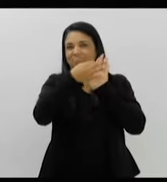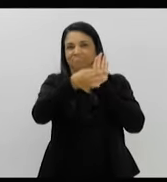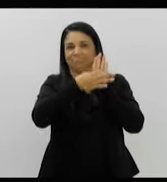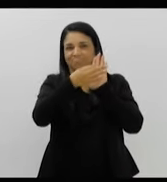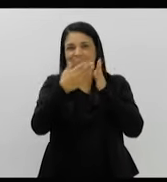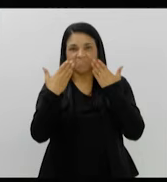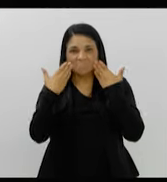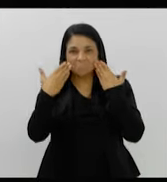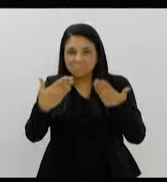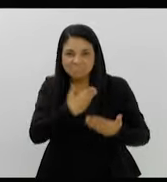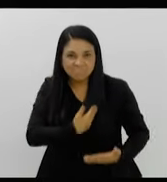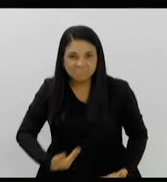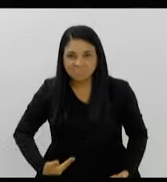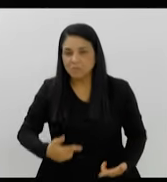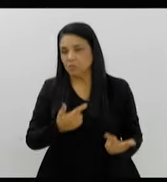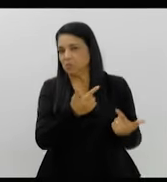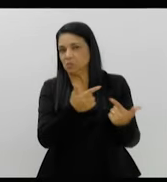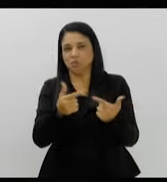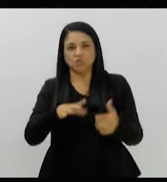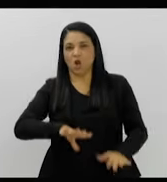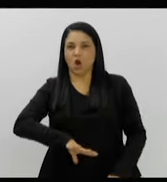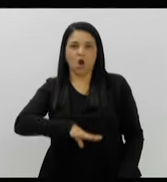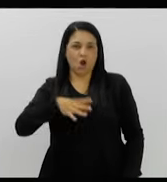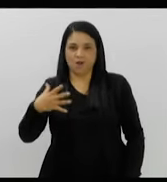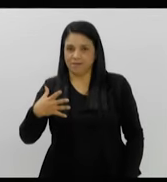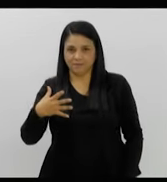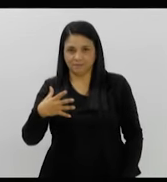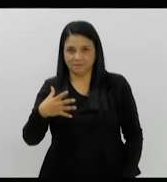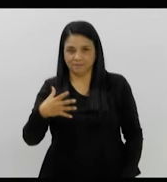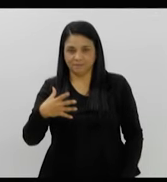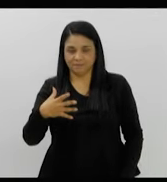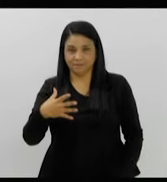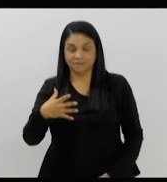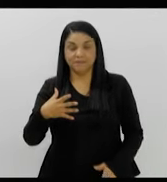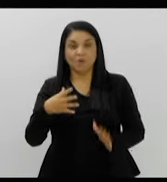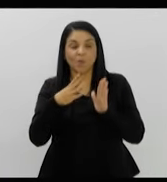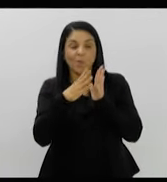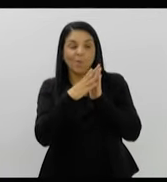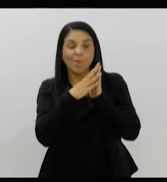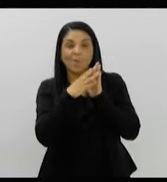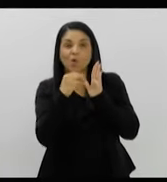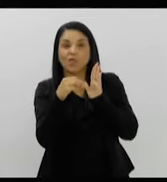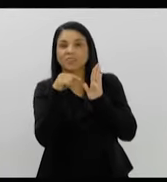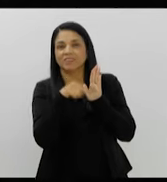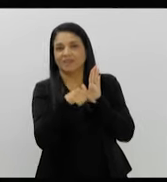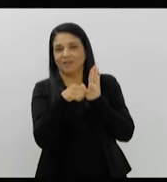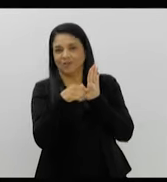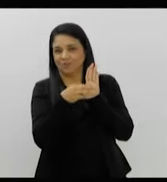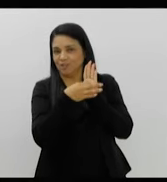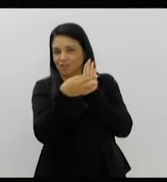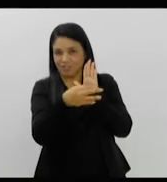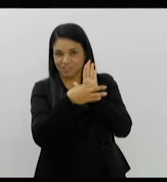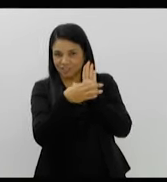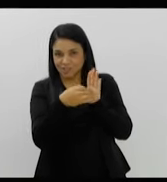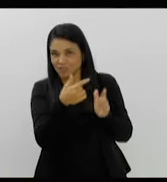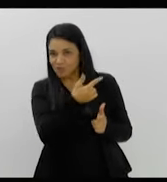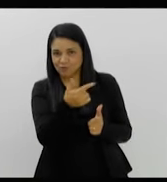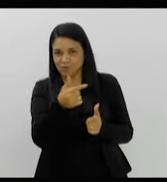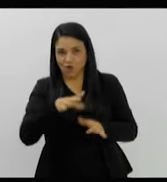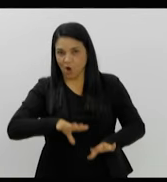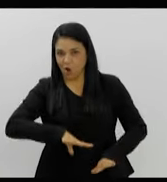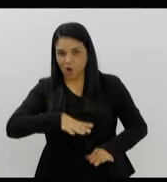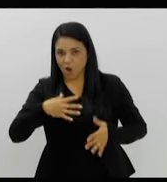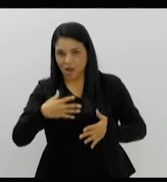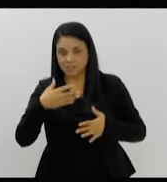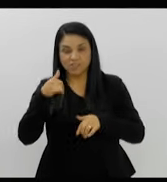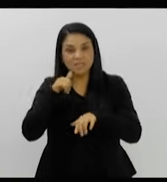publicamente ele não tinha coragem de criticar Aquele modelo que Enganou as próprias forças